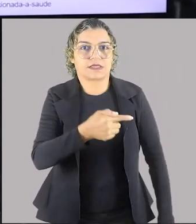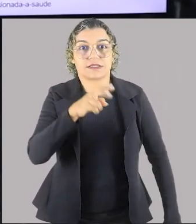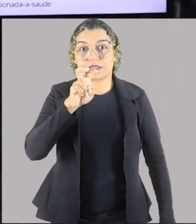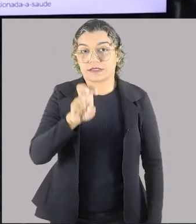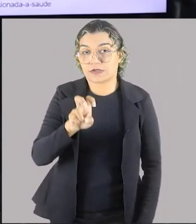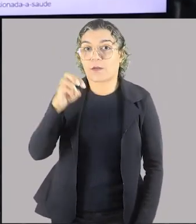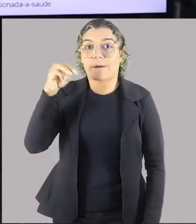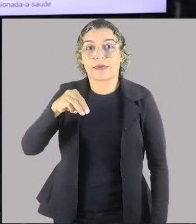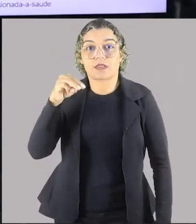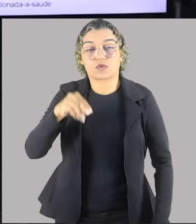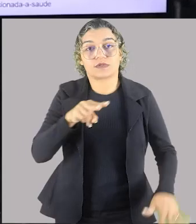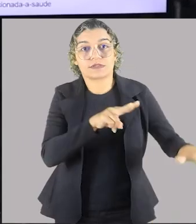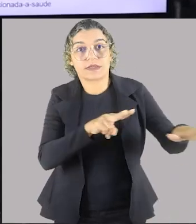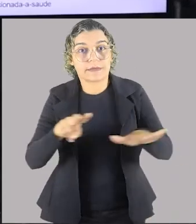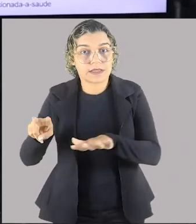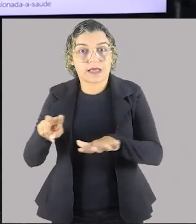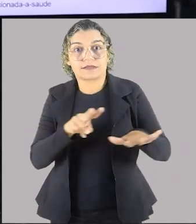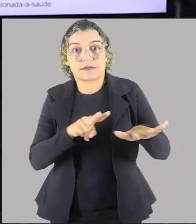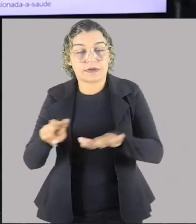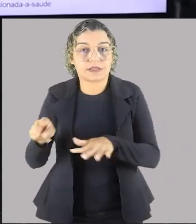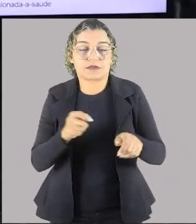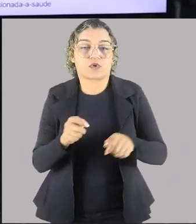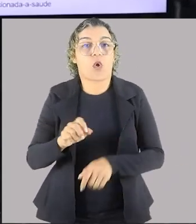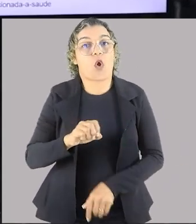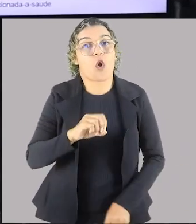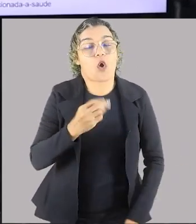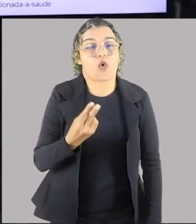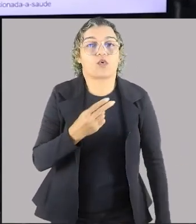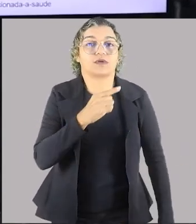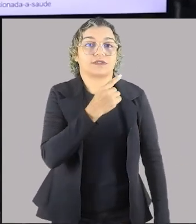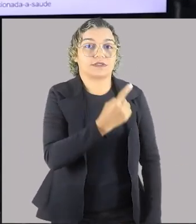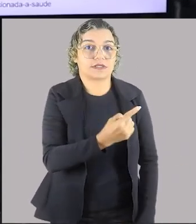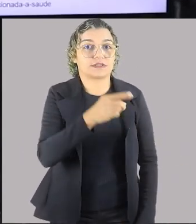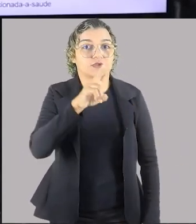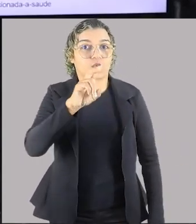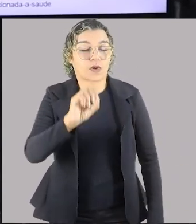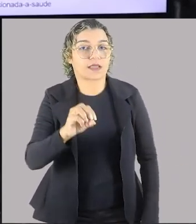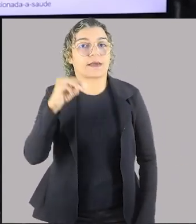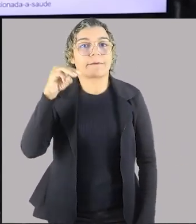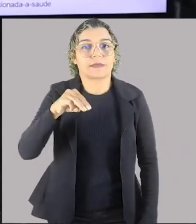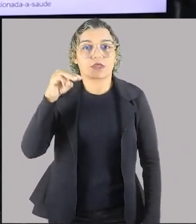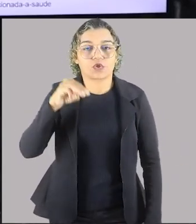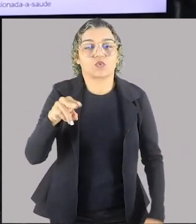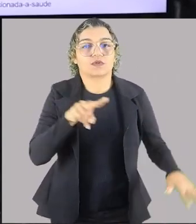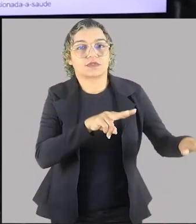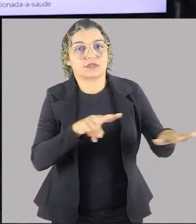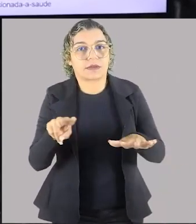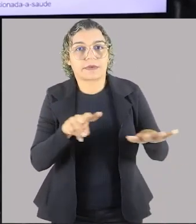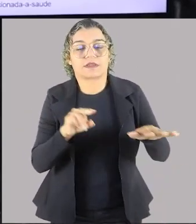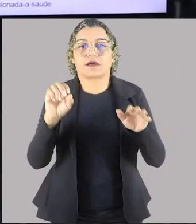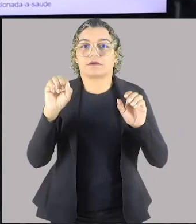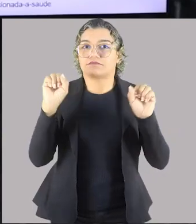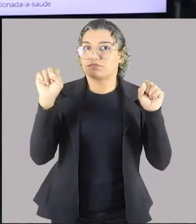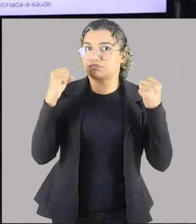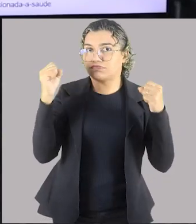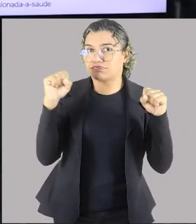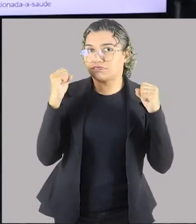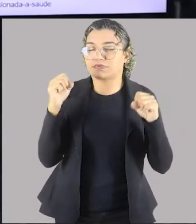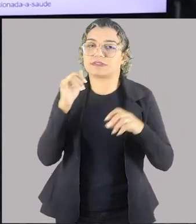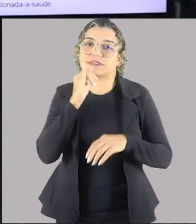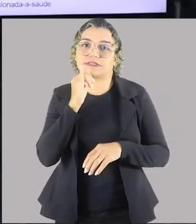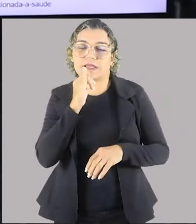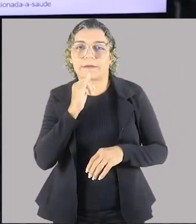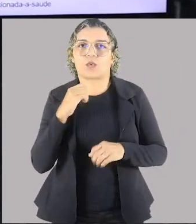semanais. Ou 150 minutos semanais de atividades físicas moderadas. Por